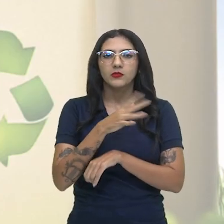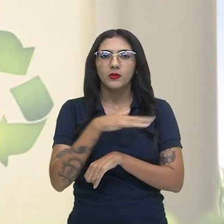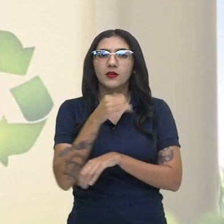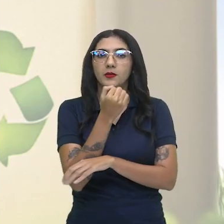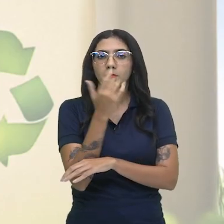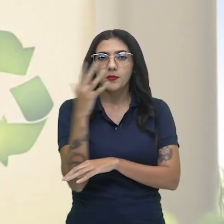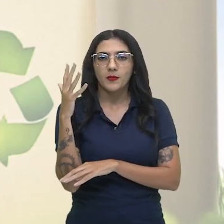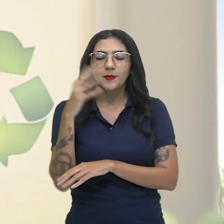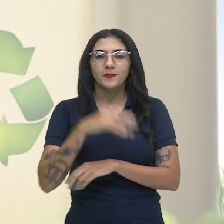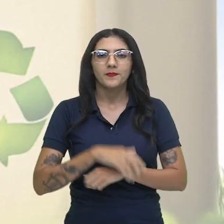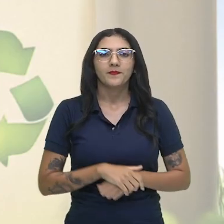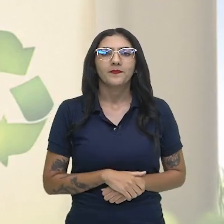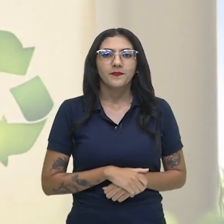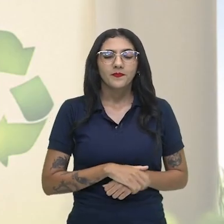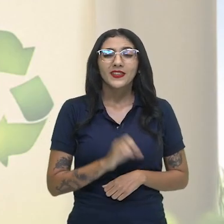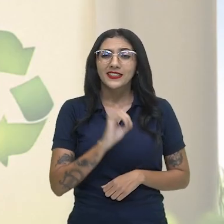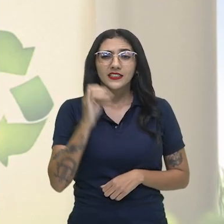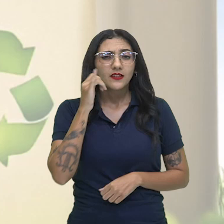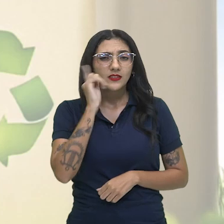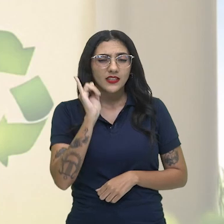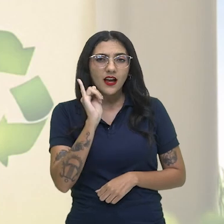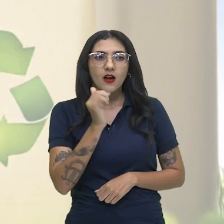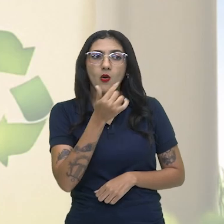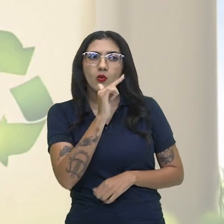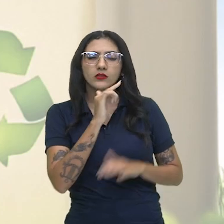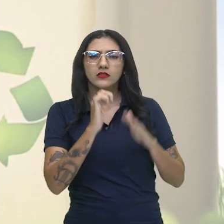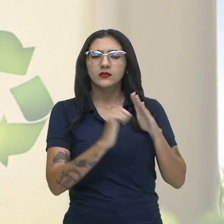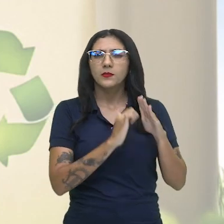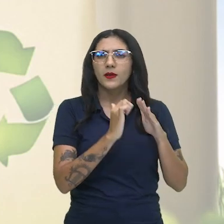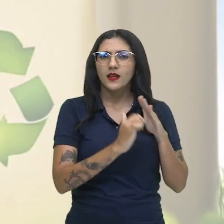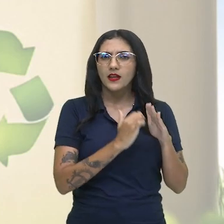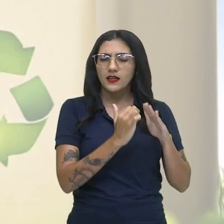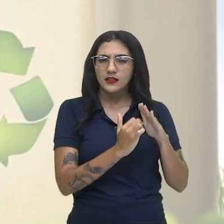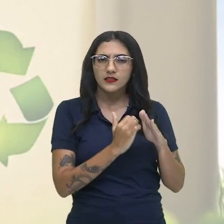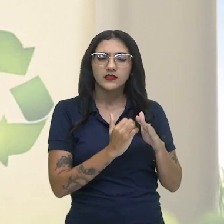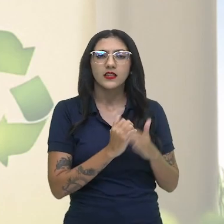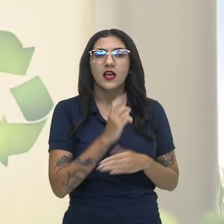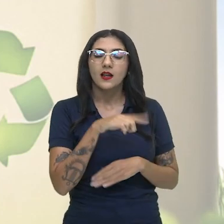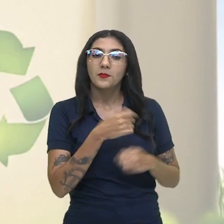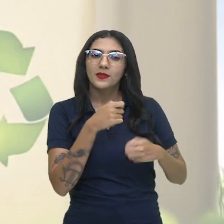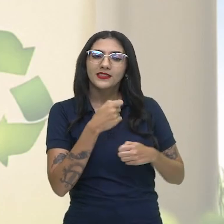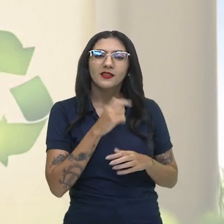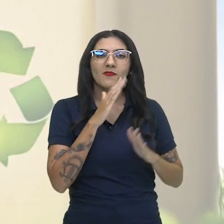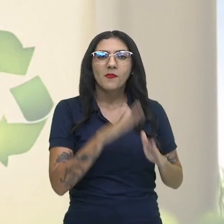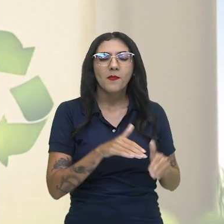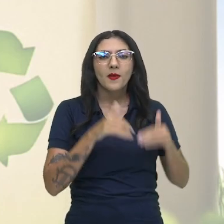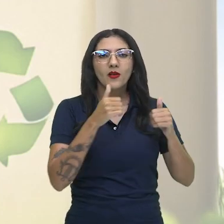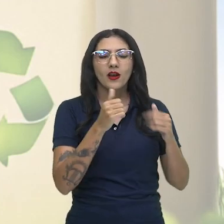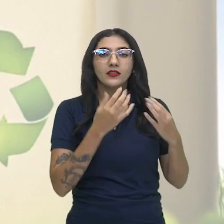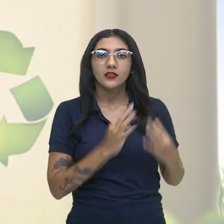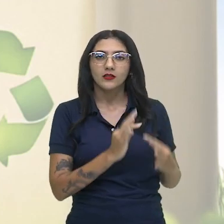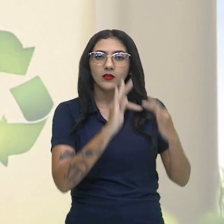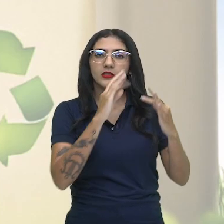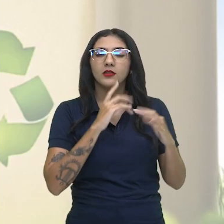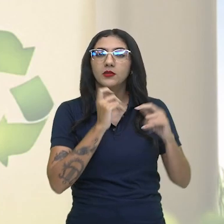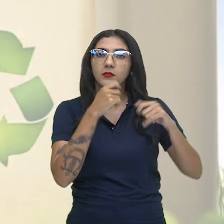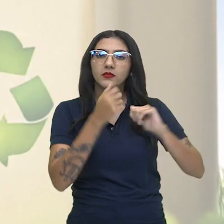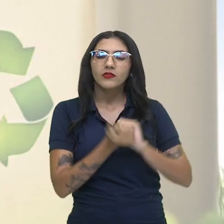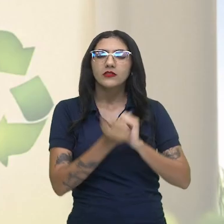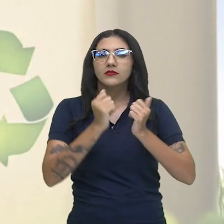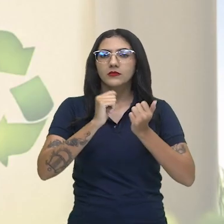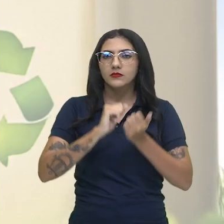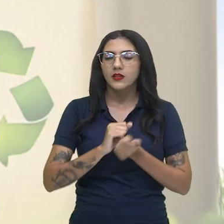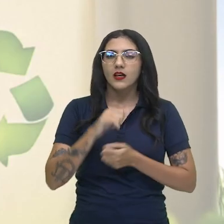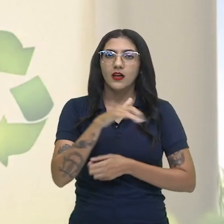parar de consumir tais produtos, as empresas do ramo em questão, elas terão que inovar sua tecnologia para se adequar ao mercado de